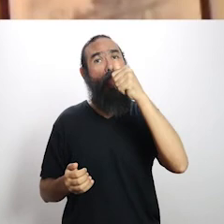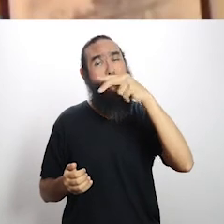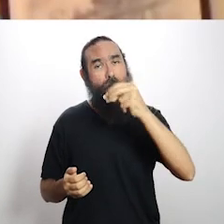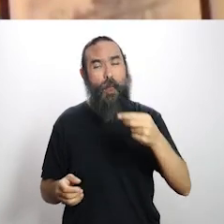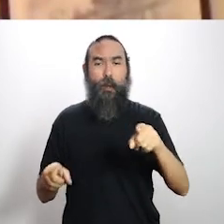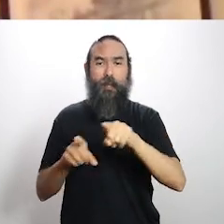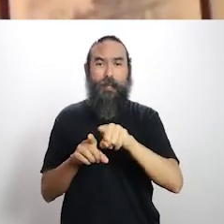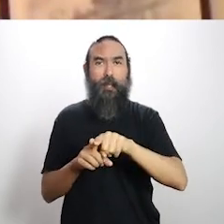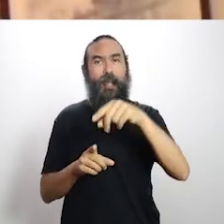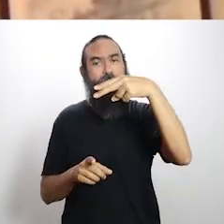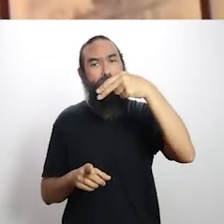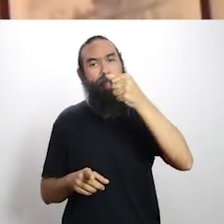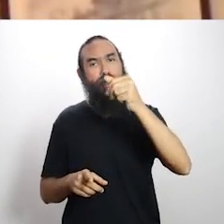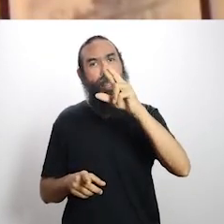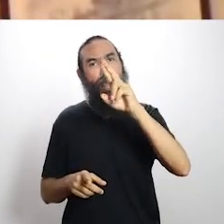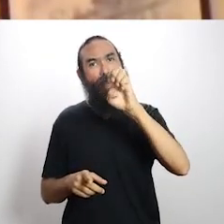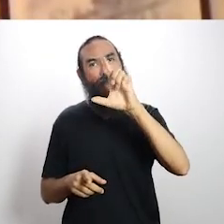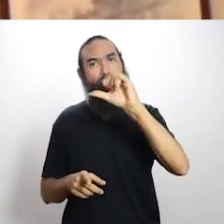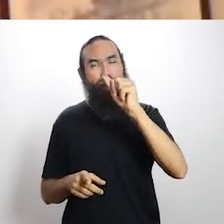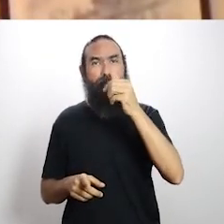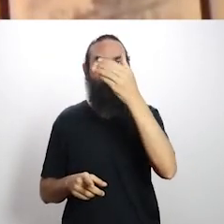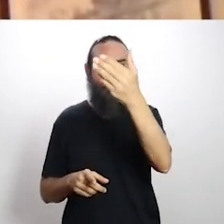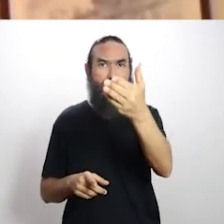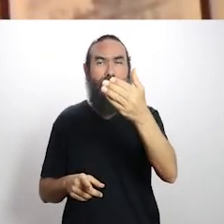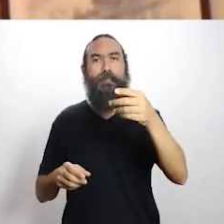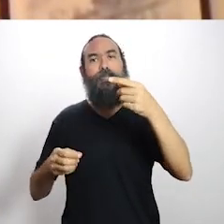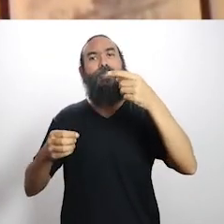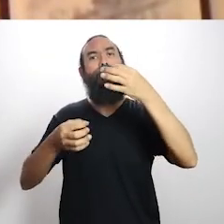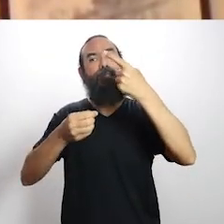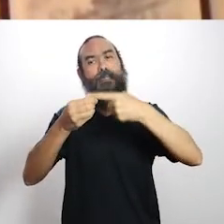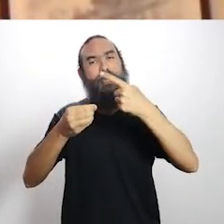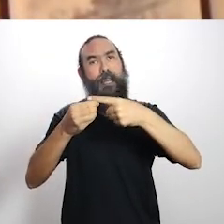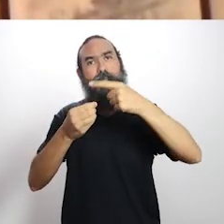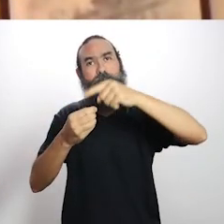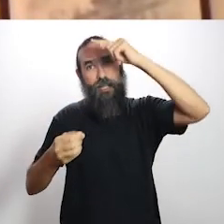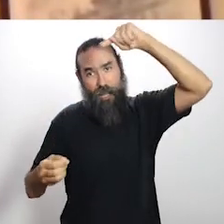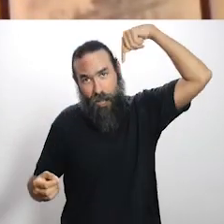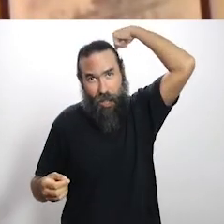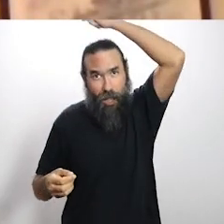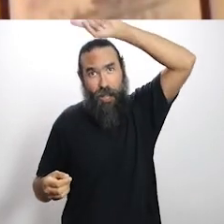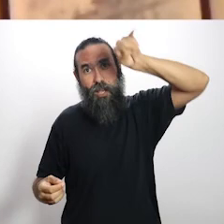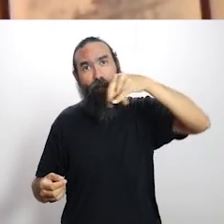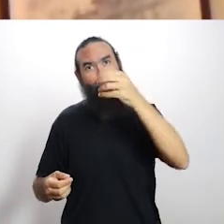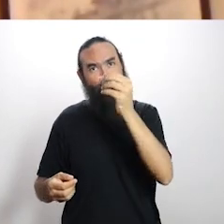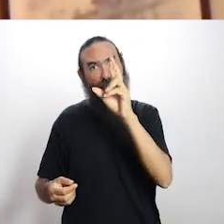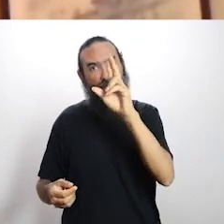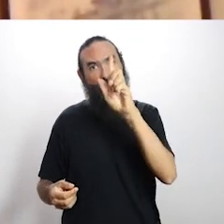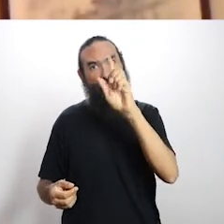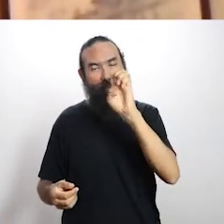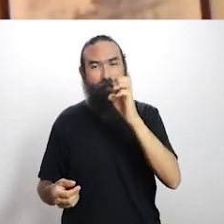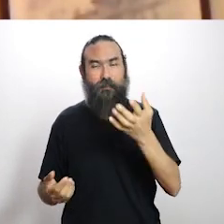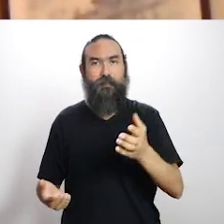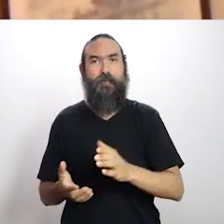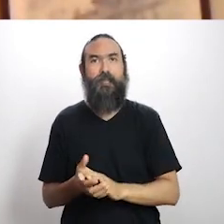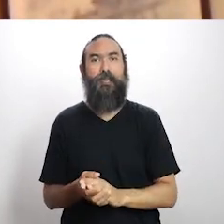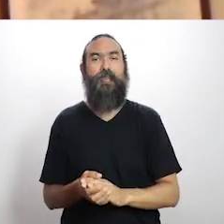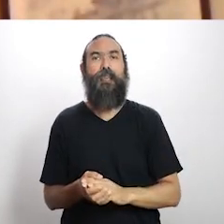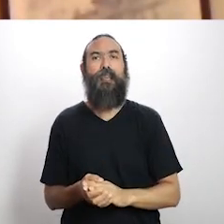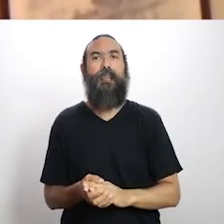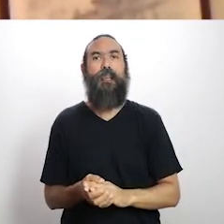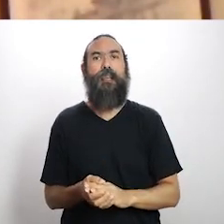com os meus netos tá lá na aldeia multiétnica e aí a gente ficou passamos uma tarde deliciosa